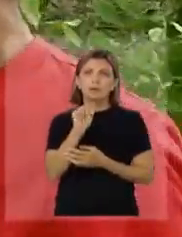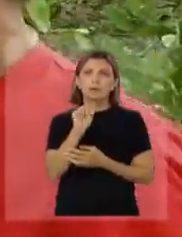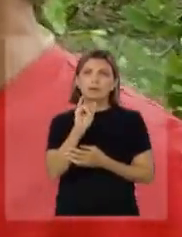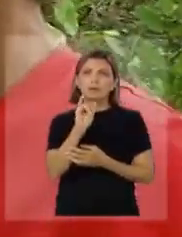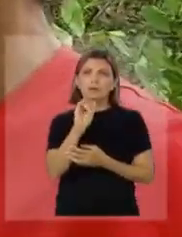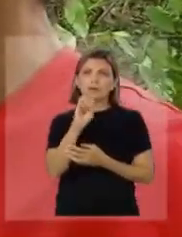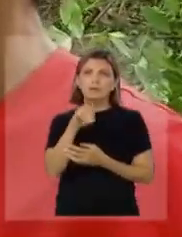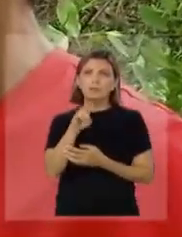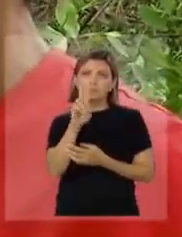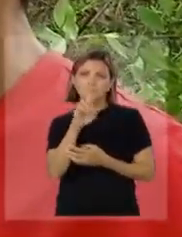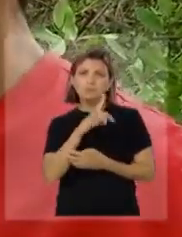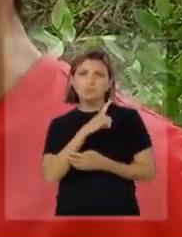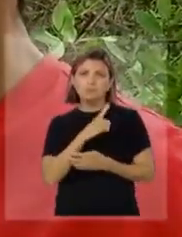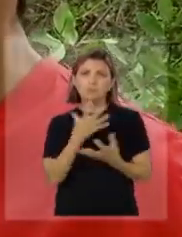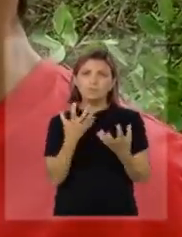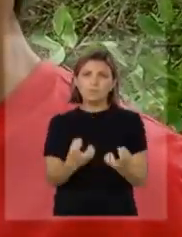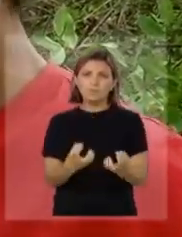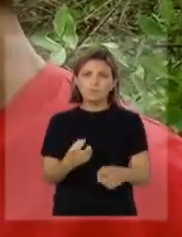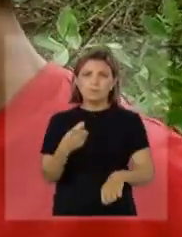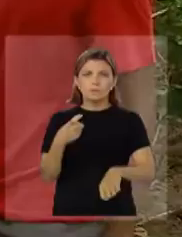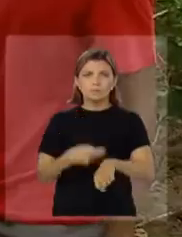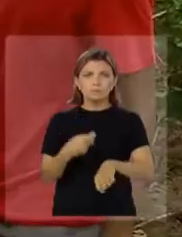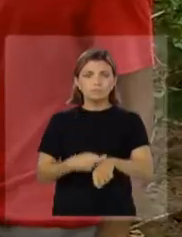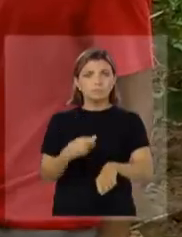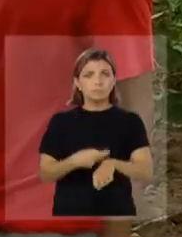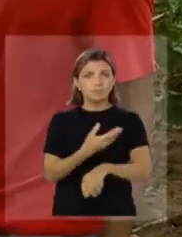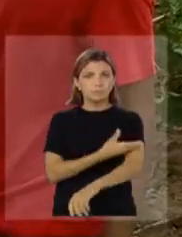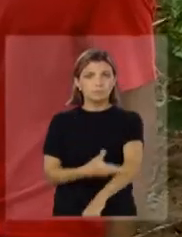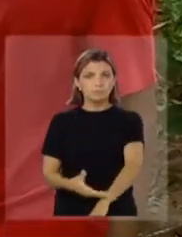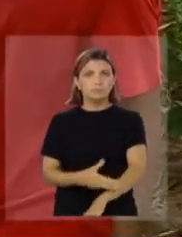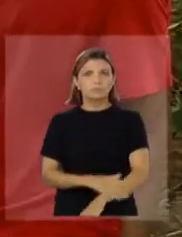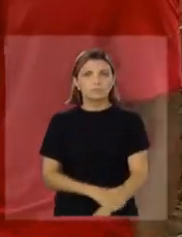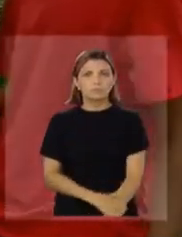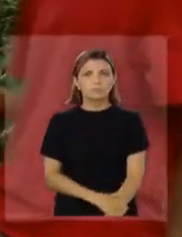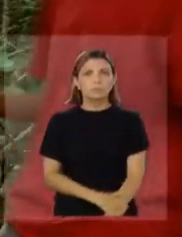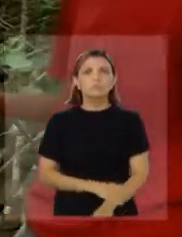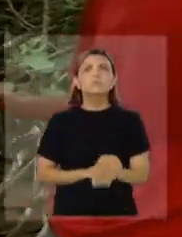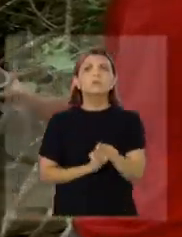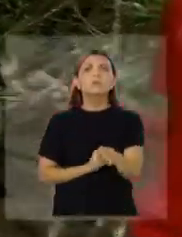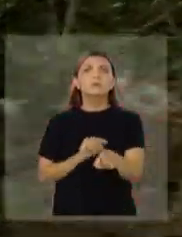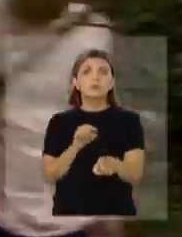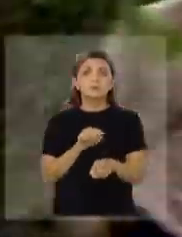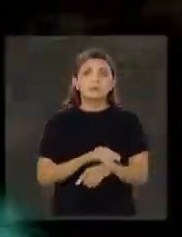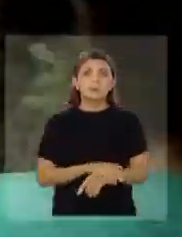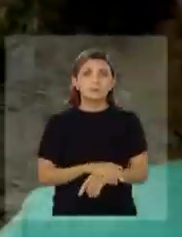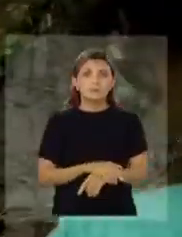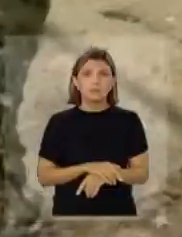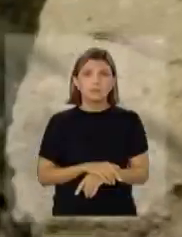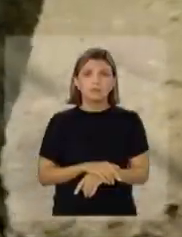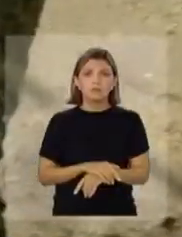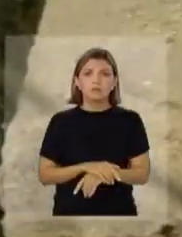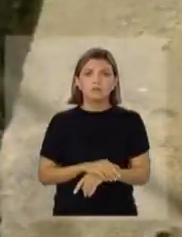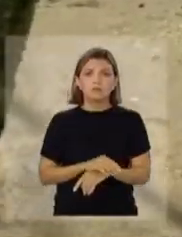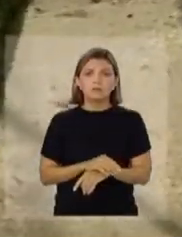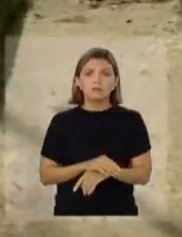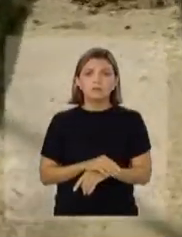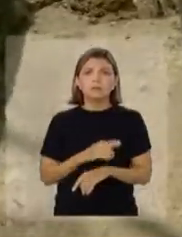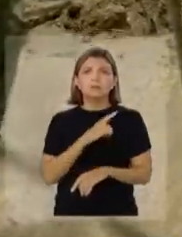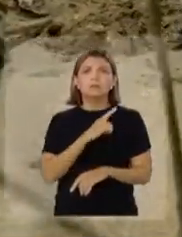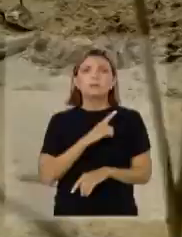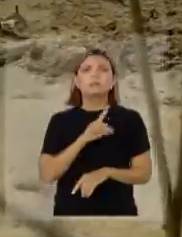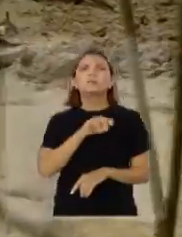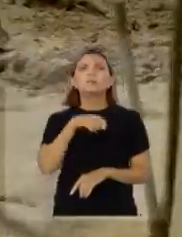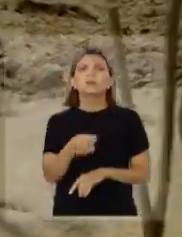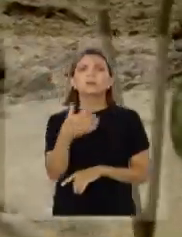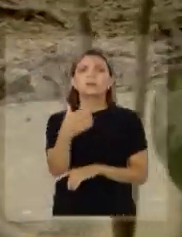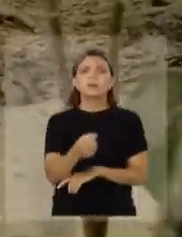a espécie de caranguejo que vive mais em áreas de terra seca. Ele é o mais bravo de todos por aqui. Nossa, Marquinho, legal. E aquele ali, ó? Aquele ali é o Sá.